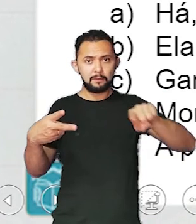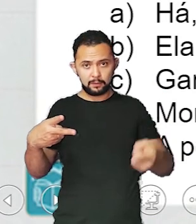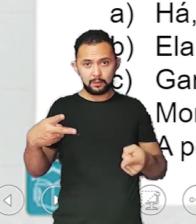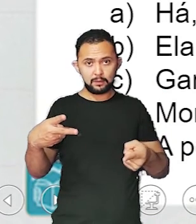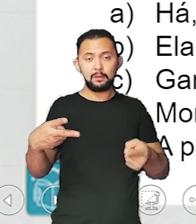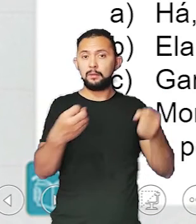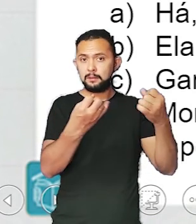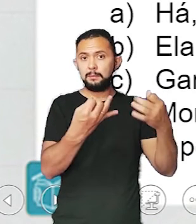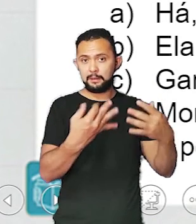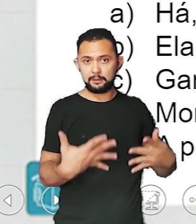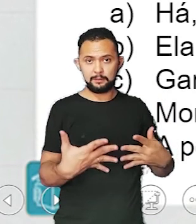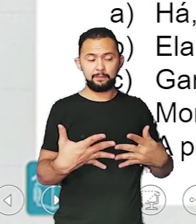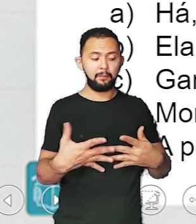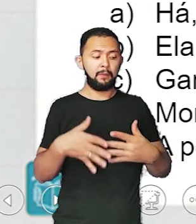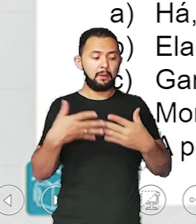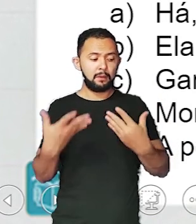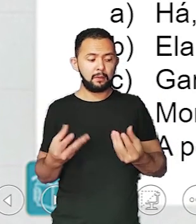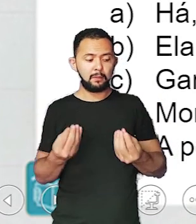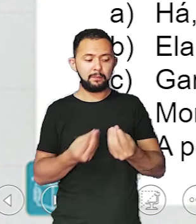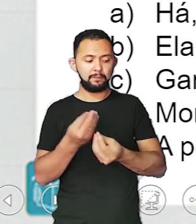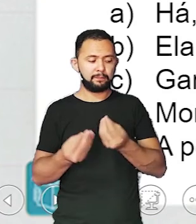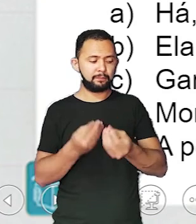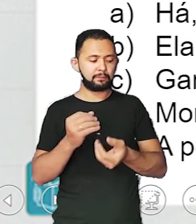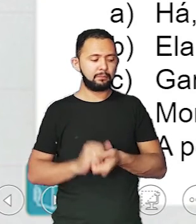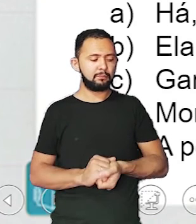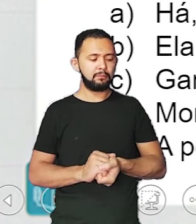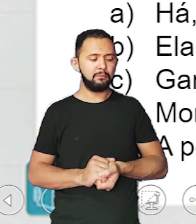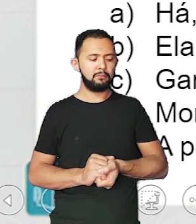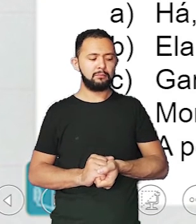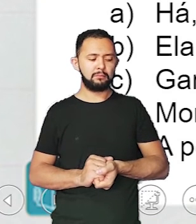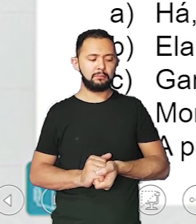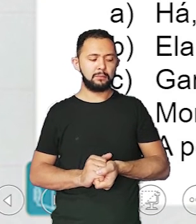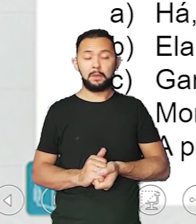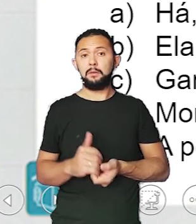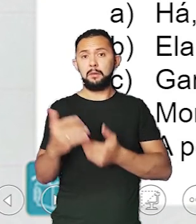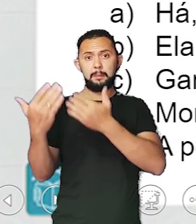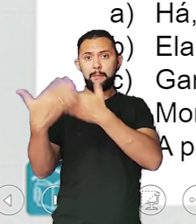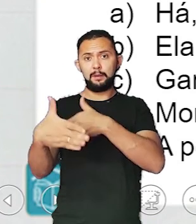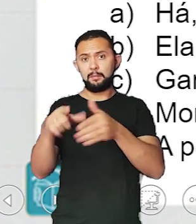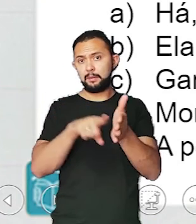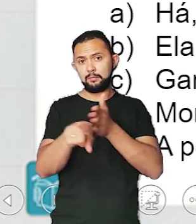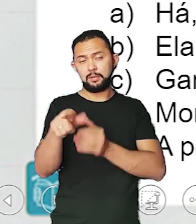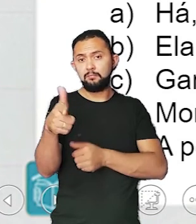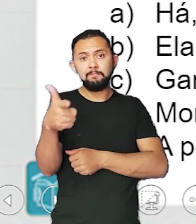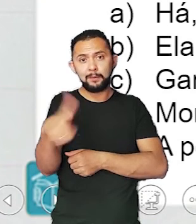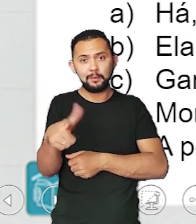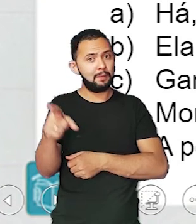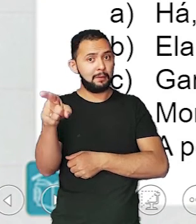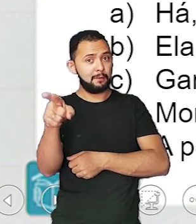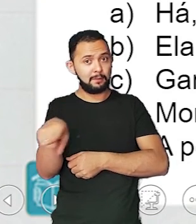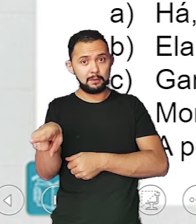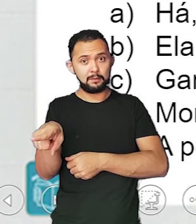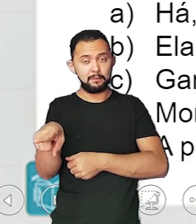porque eu estou fazendo aí por mim mesmo, por minha conta, né? Mas a prova não colocou, então não vou teimar com a prova. Se ela não